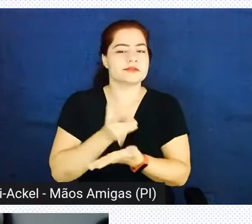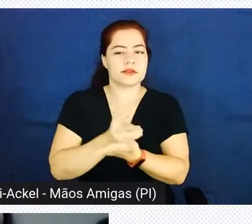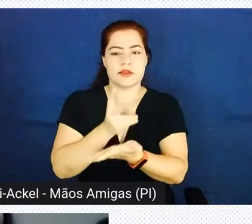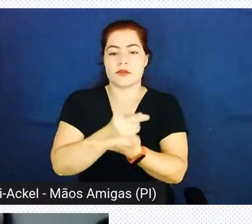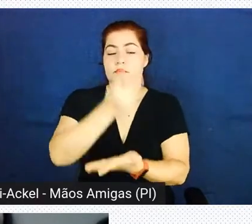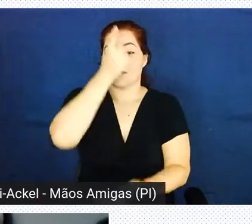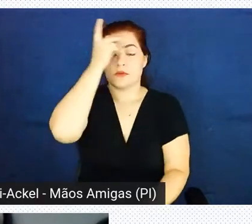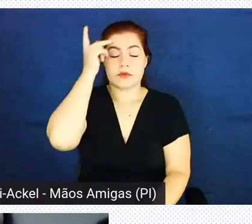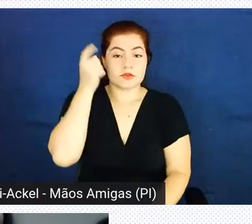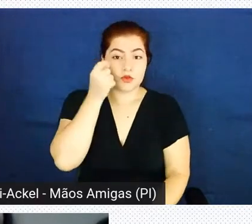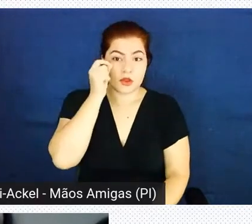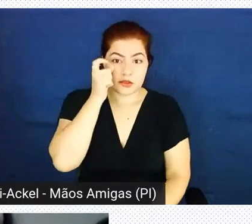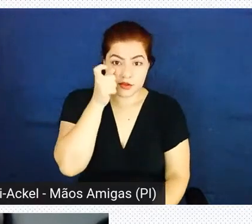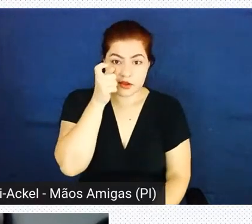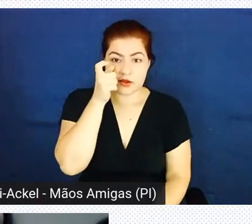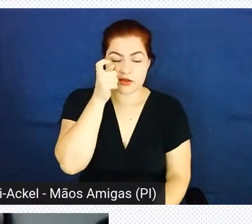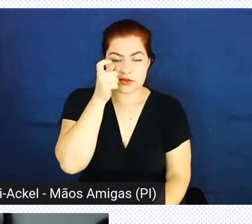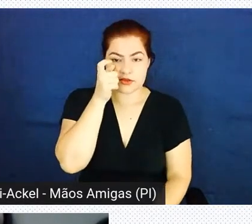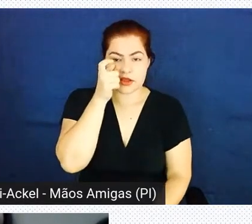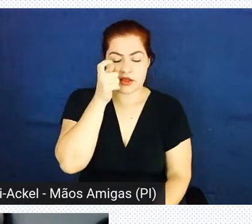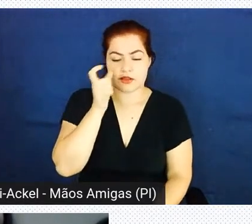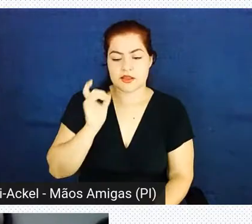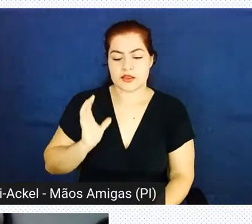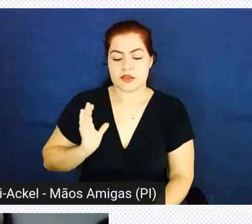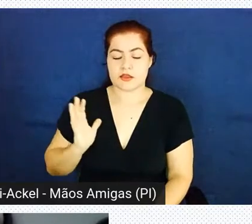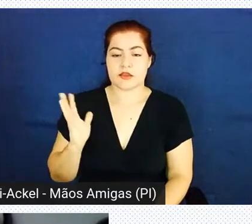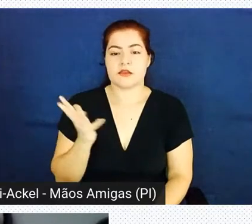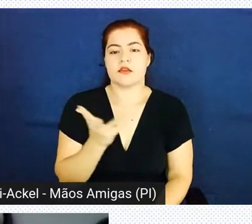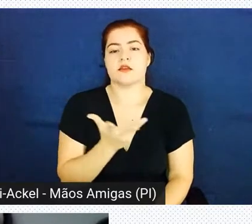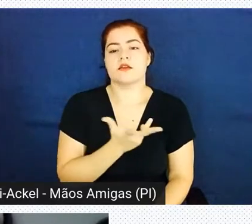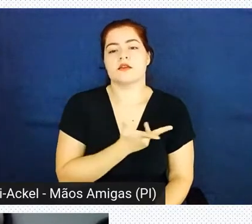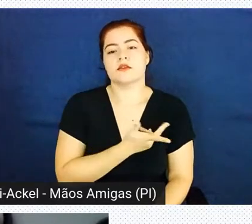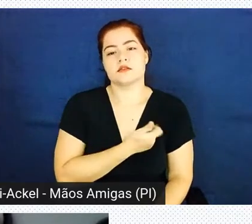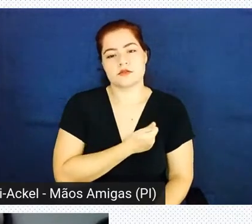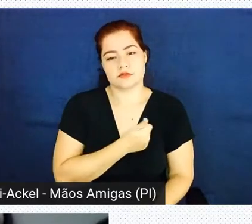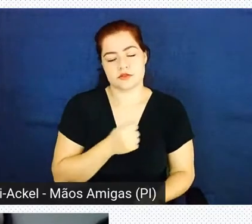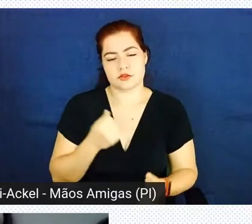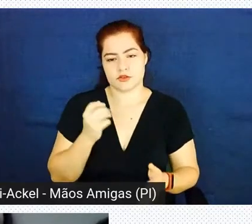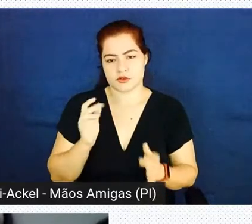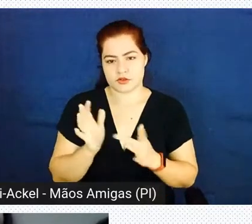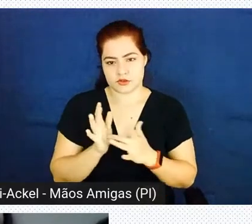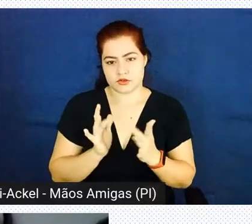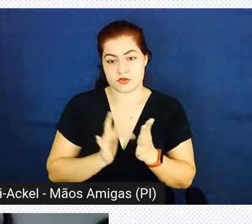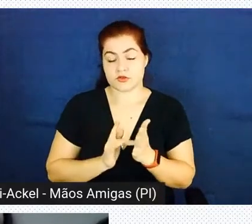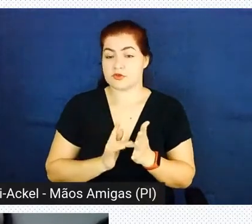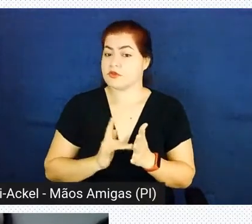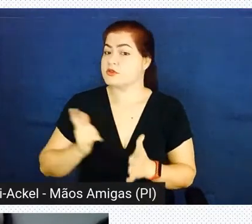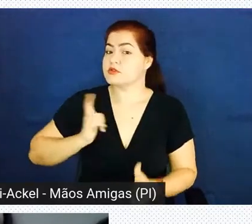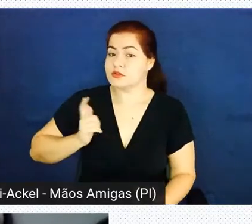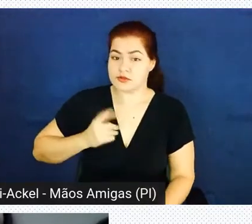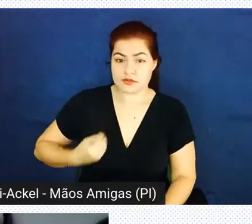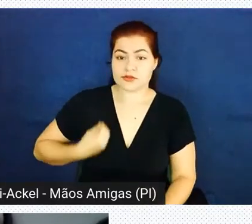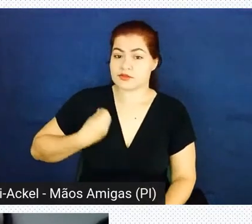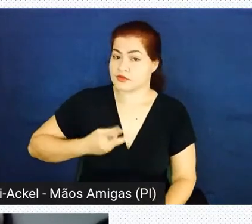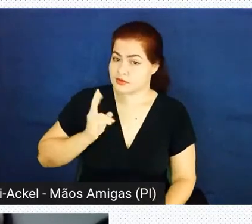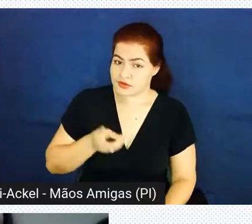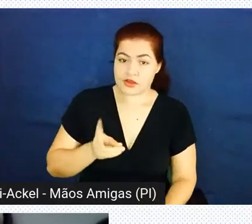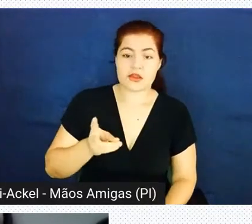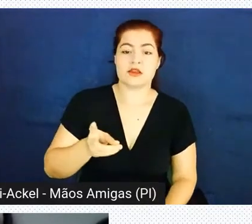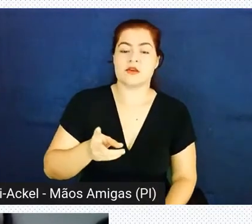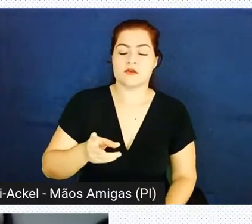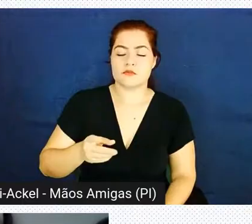interessado em seu socorro. E Jesus estava ali, despertando o interesse naqueles que